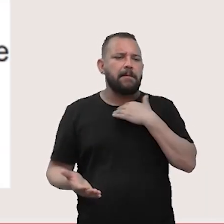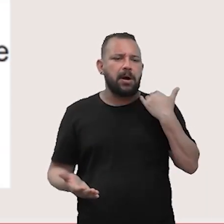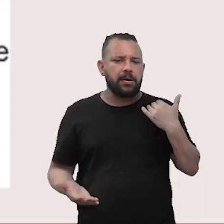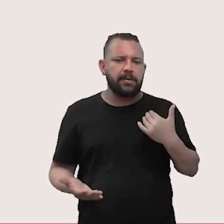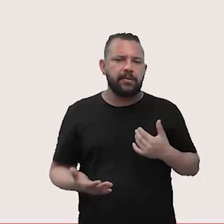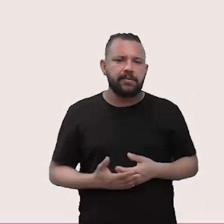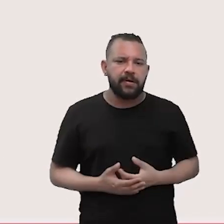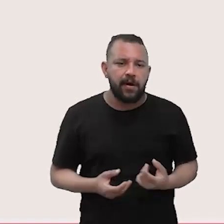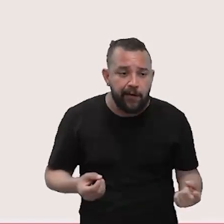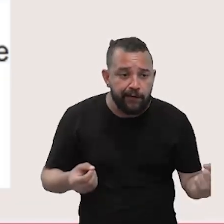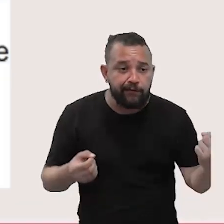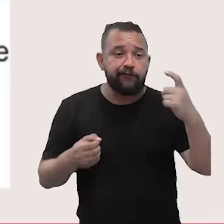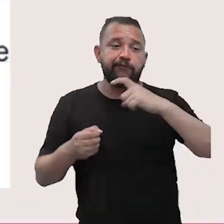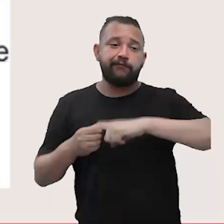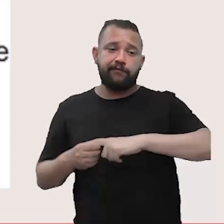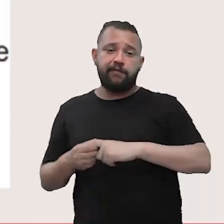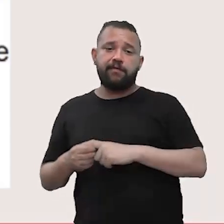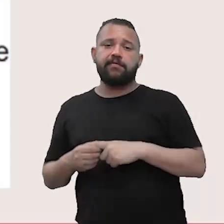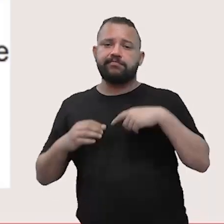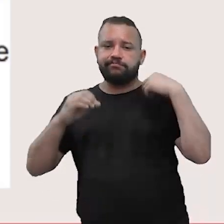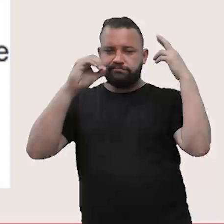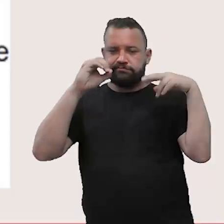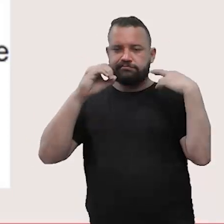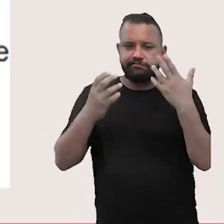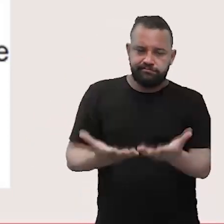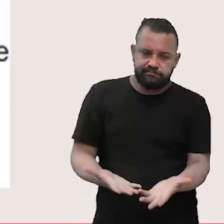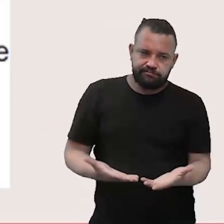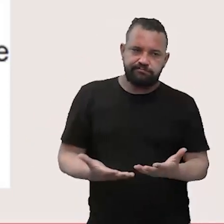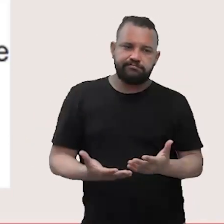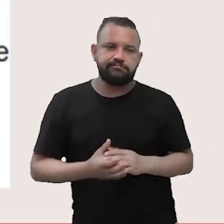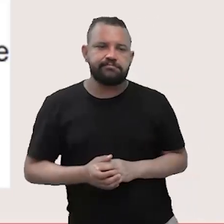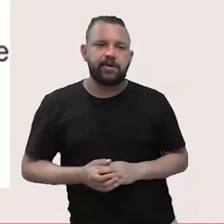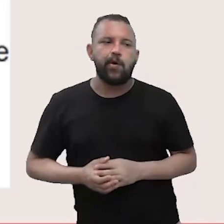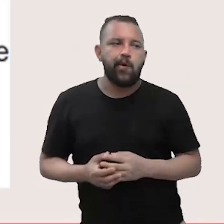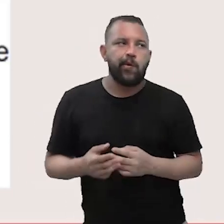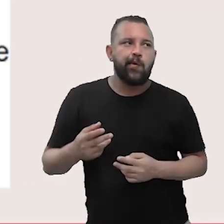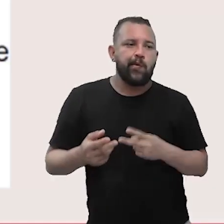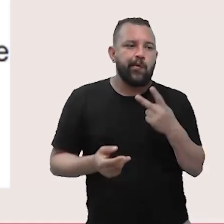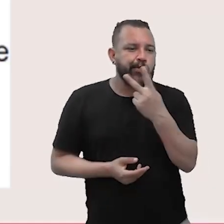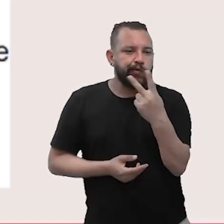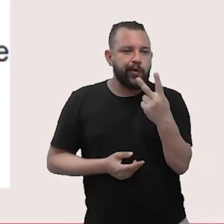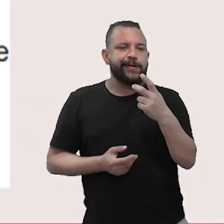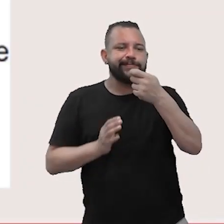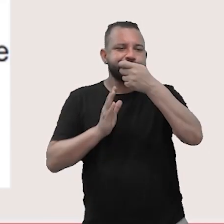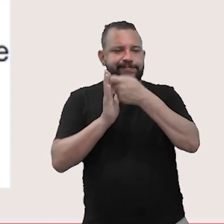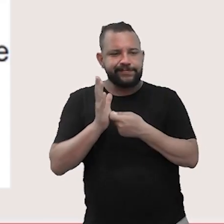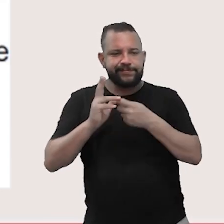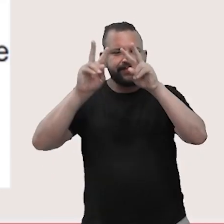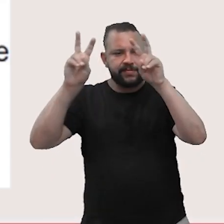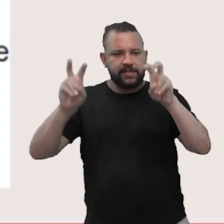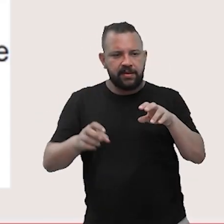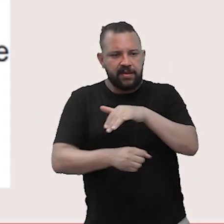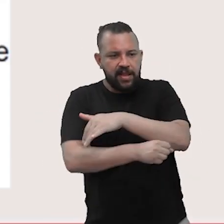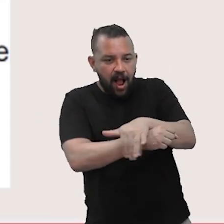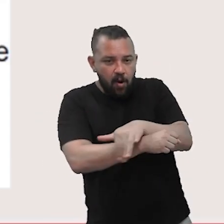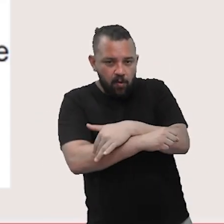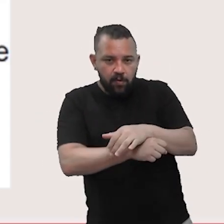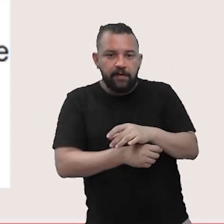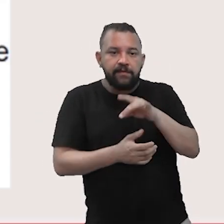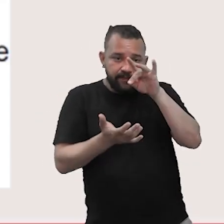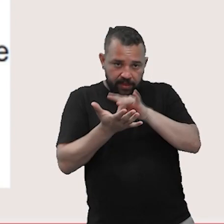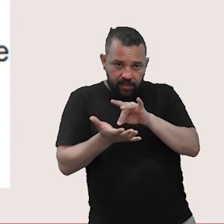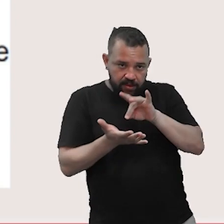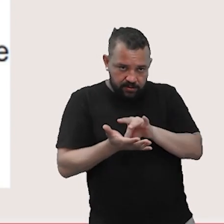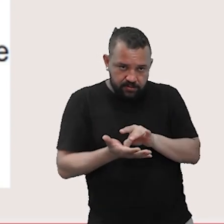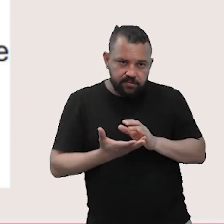lá, Robertão, ao comando da questão. Os 2 textos abordam a temática de animais de rua. Isso é verdadeiro. Houve aí